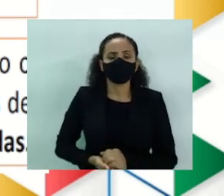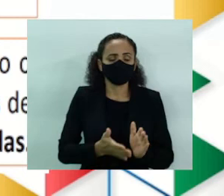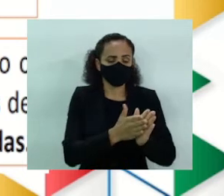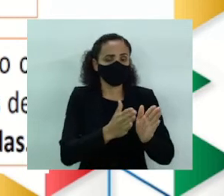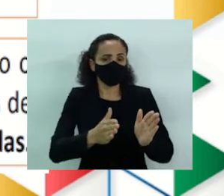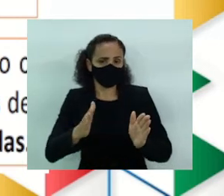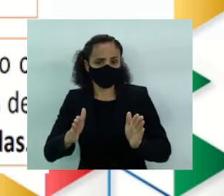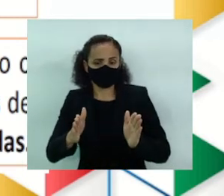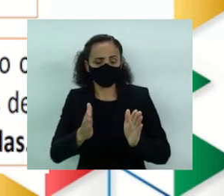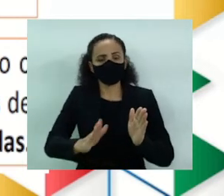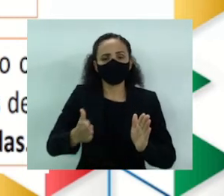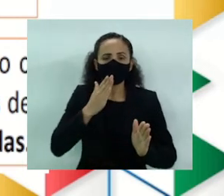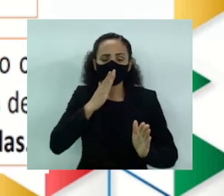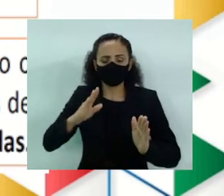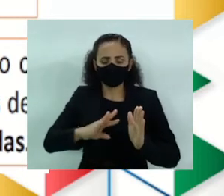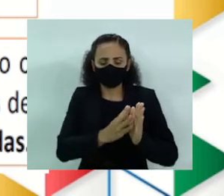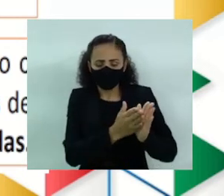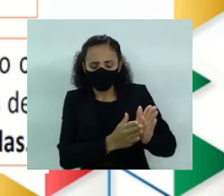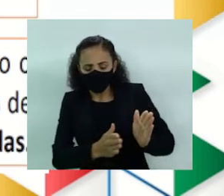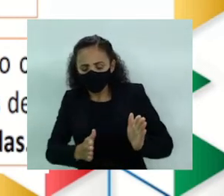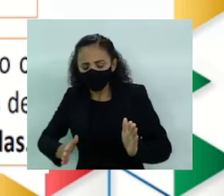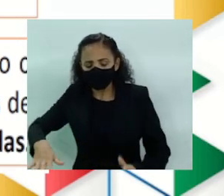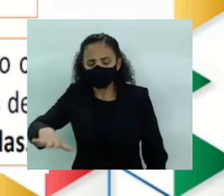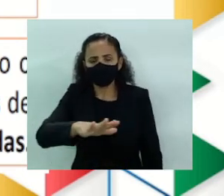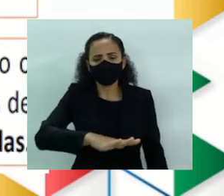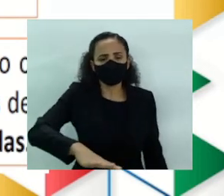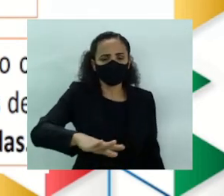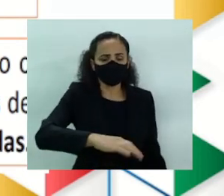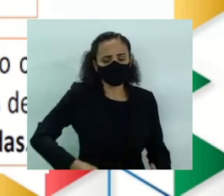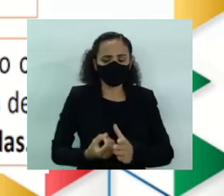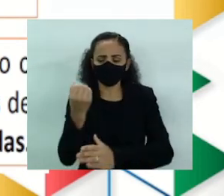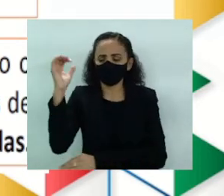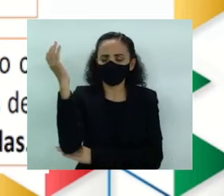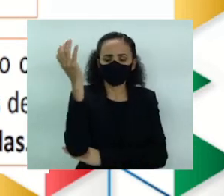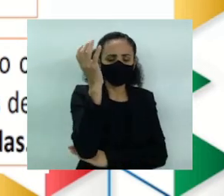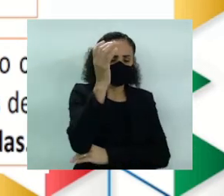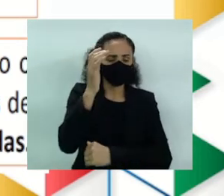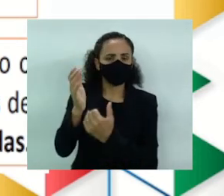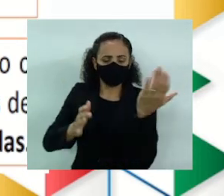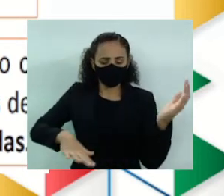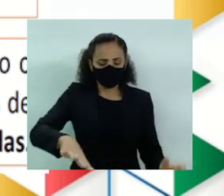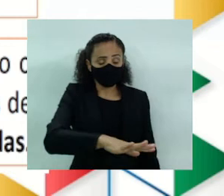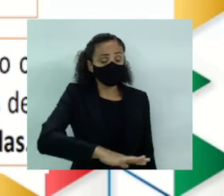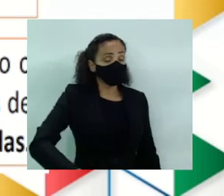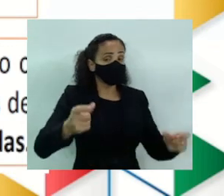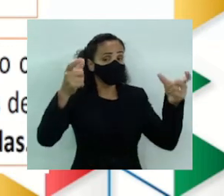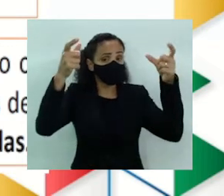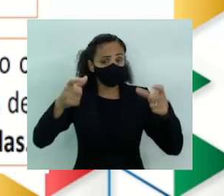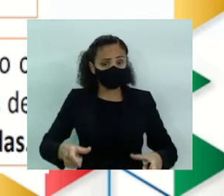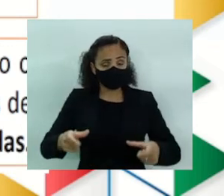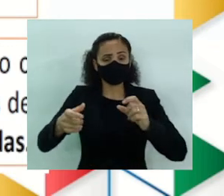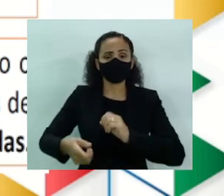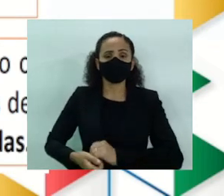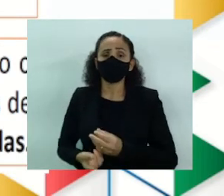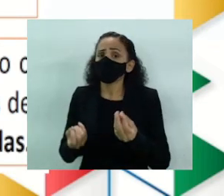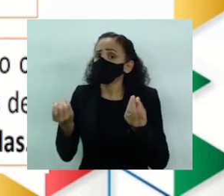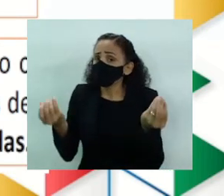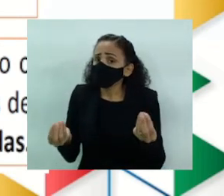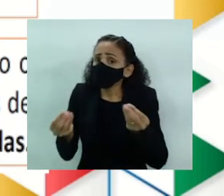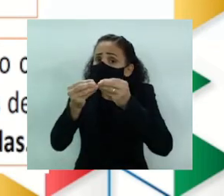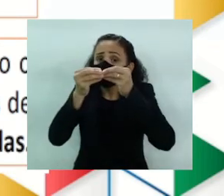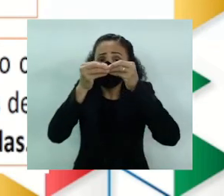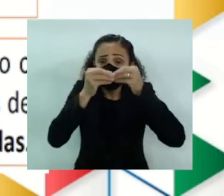Compromete a fauna e a flora da região, além de aumentar a temperatura média local. Então, ela compromete a fauna e a